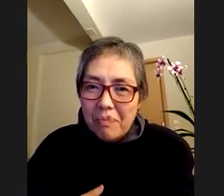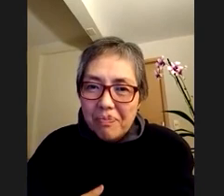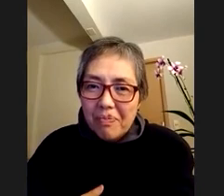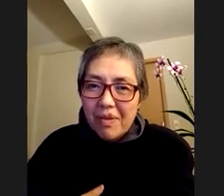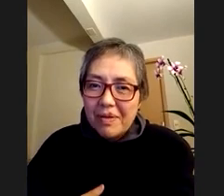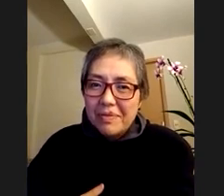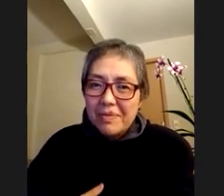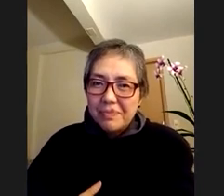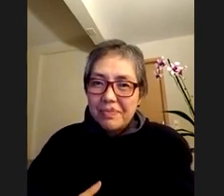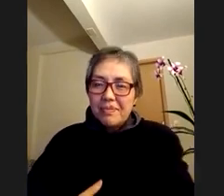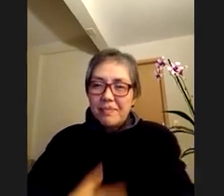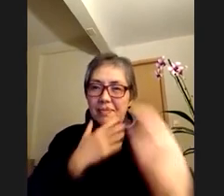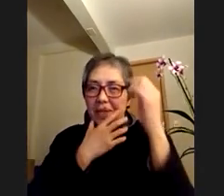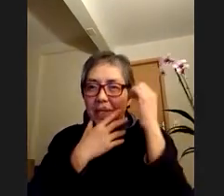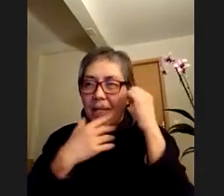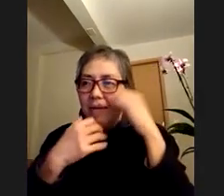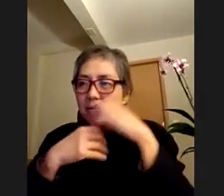municipal.